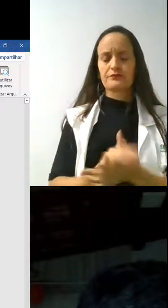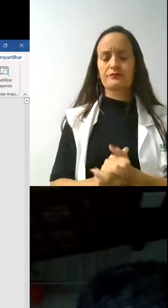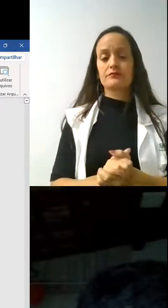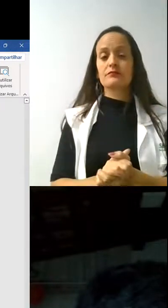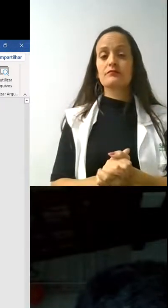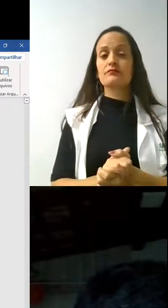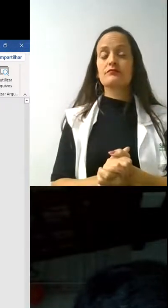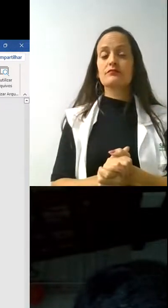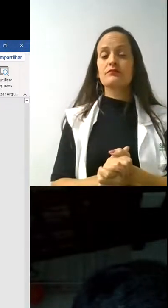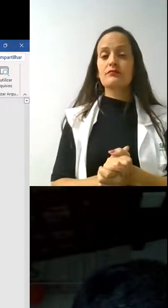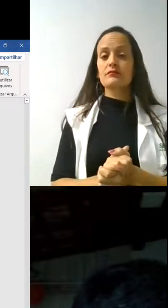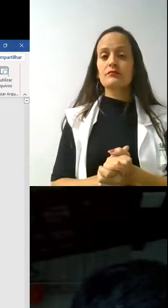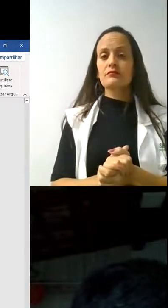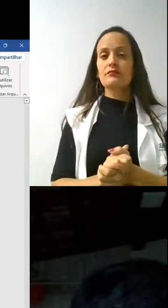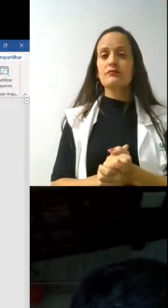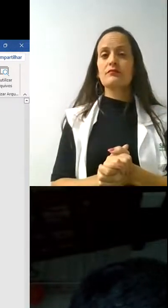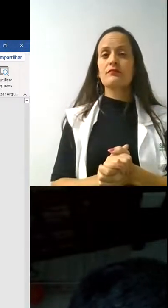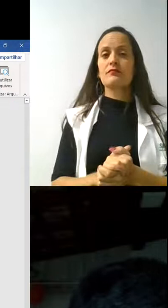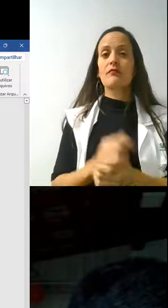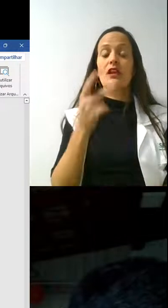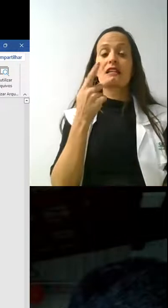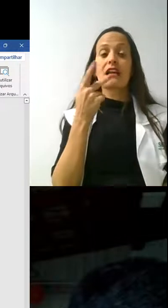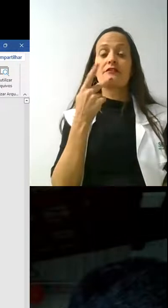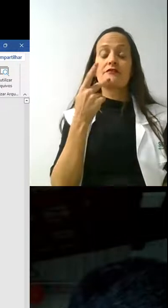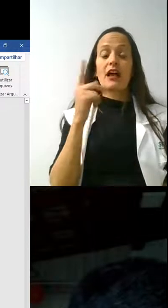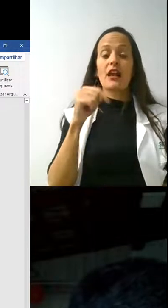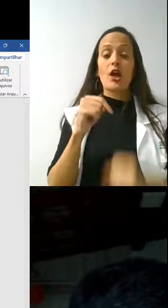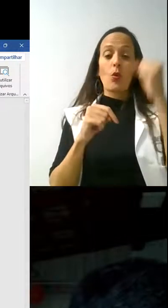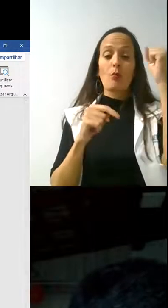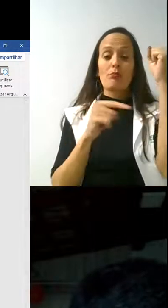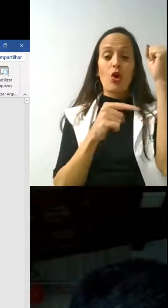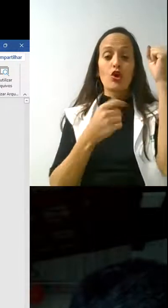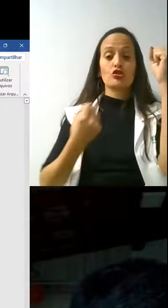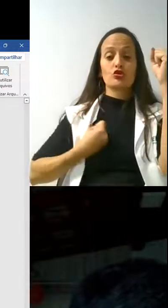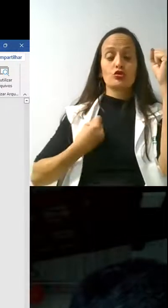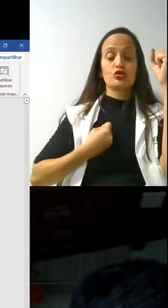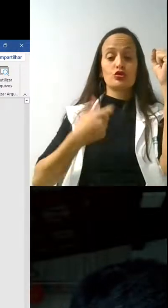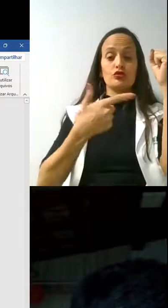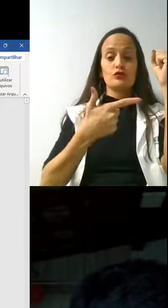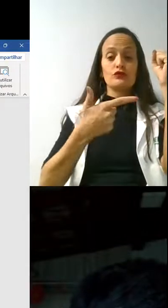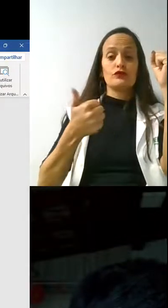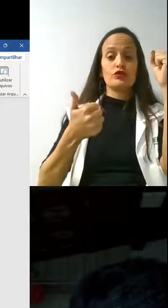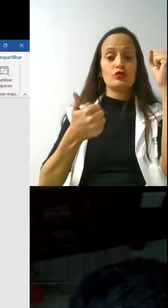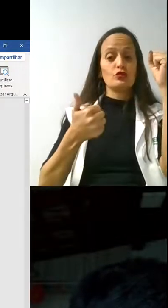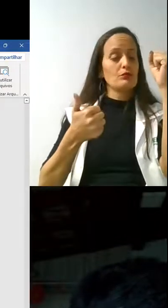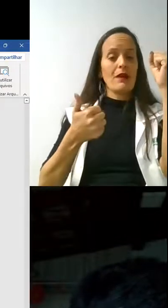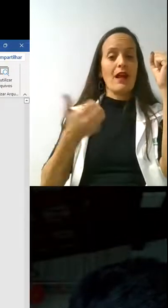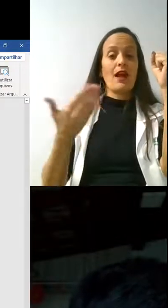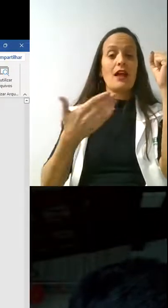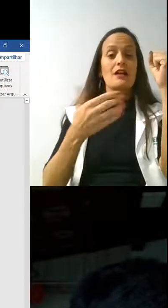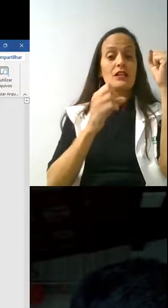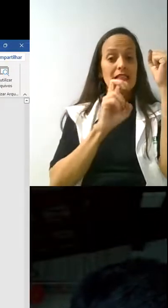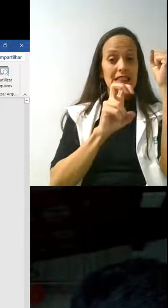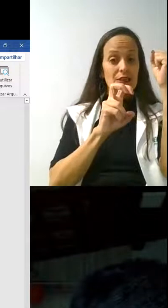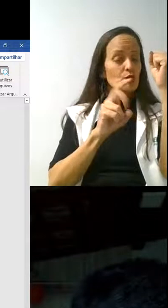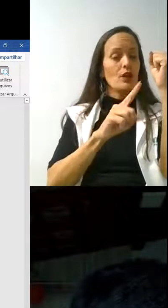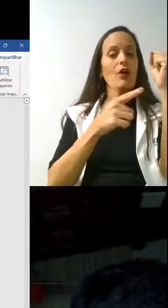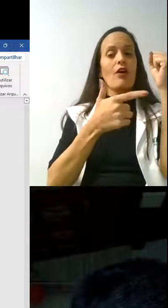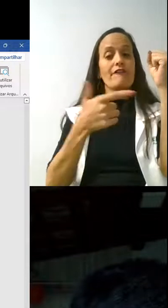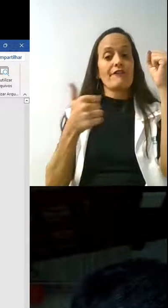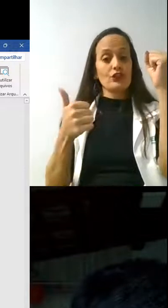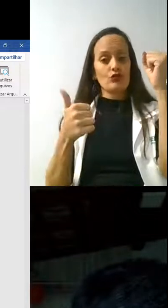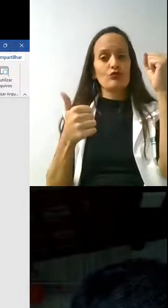em um poste código número 21. Então, o código dele, na verdade, não é 5, é quanto? 21. Então, vai mudar esse código